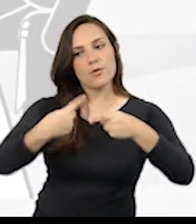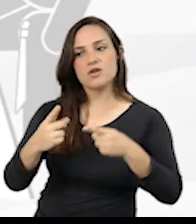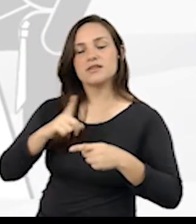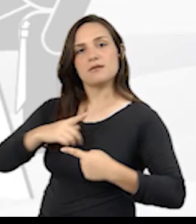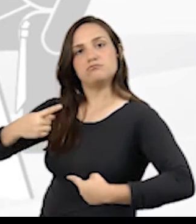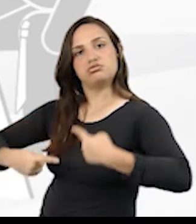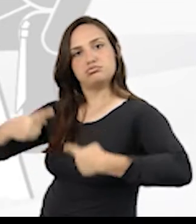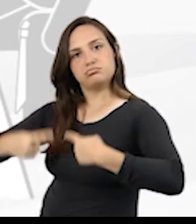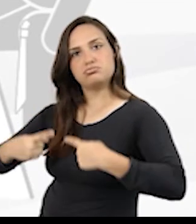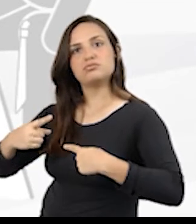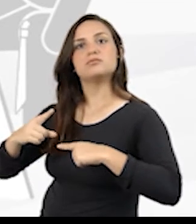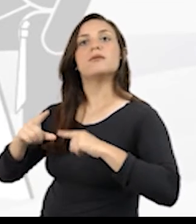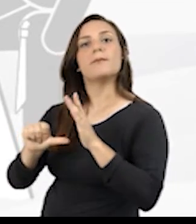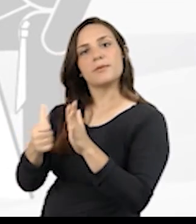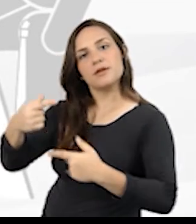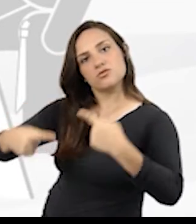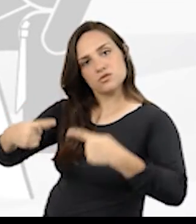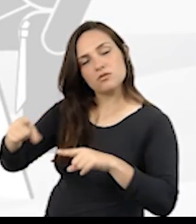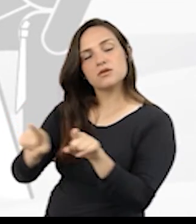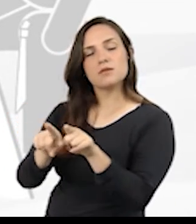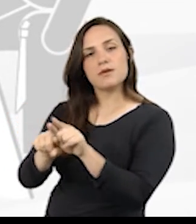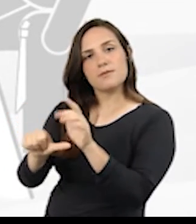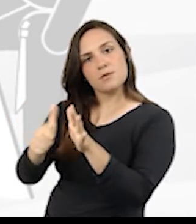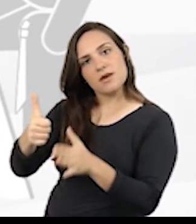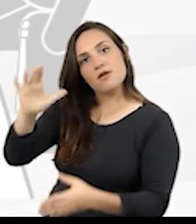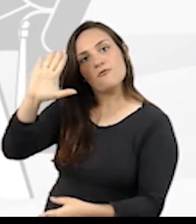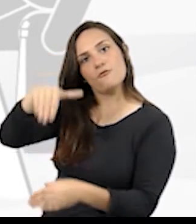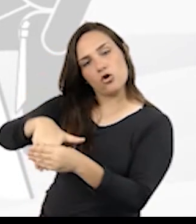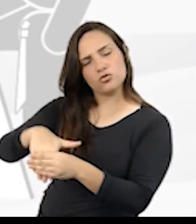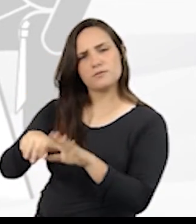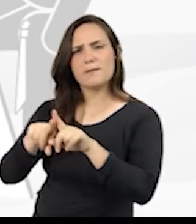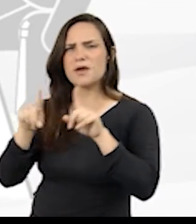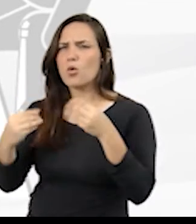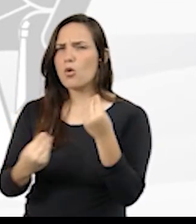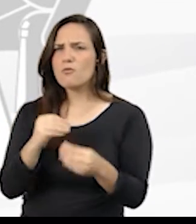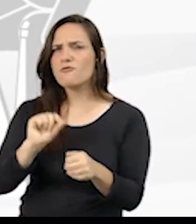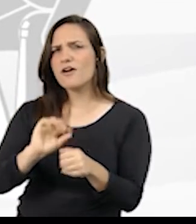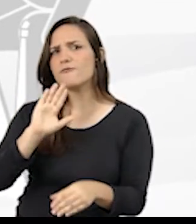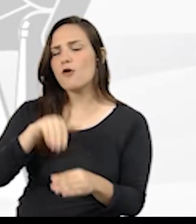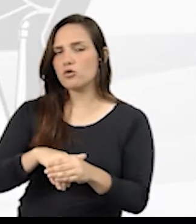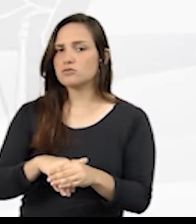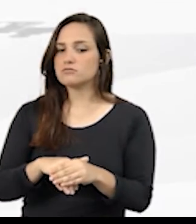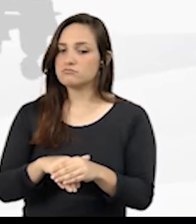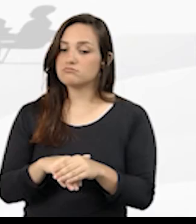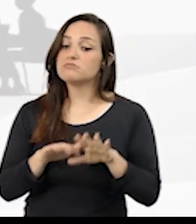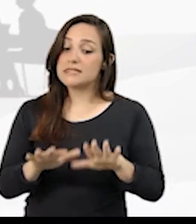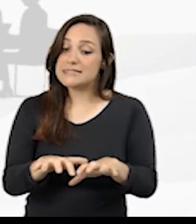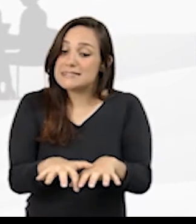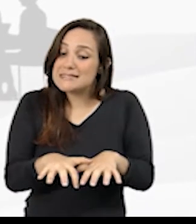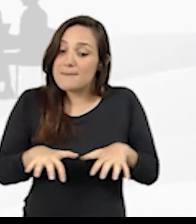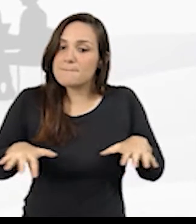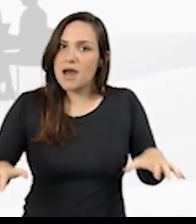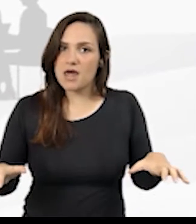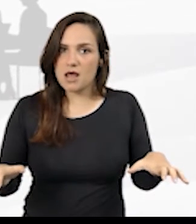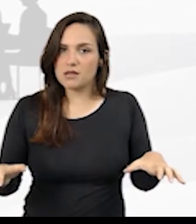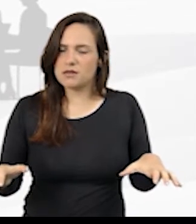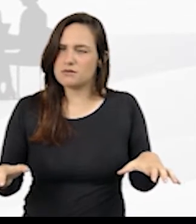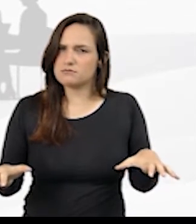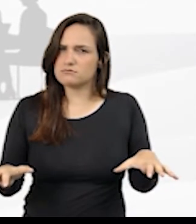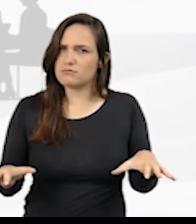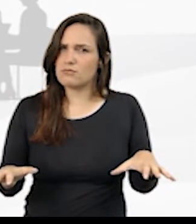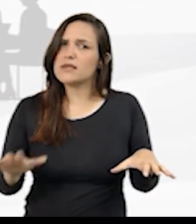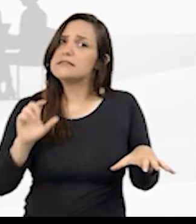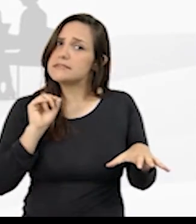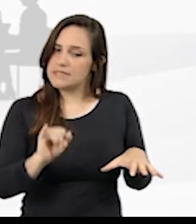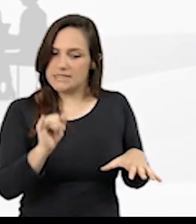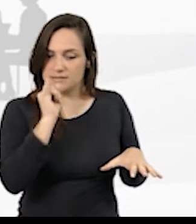primeira discussão e votação. Mas essa votação também pode ser feita de forma separada. Isso acontece